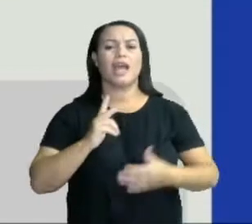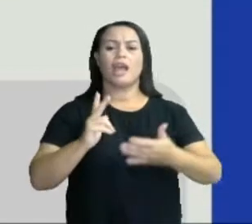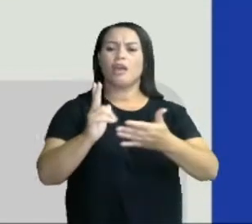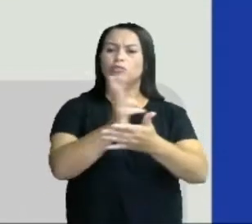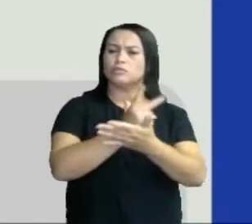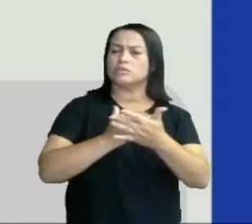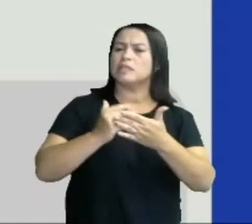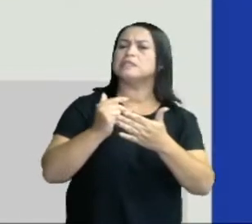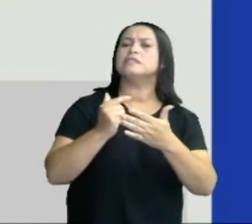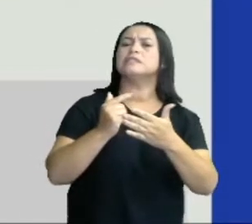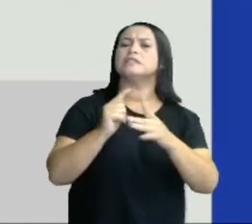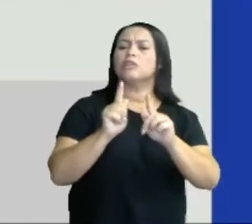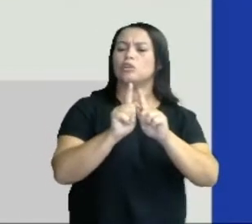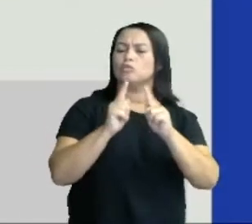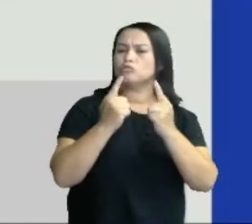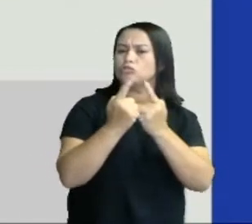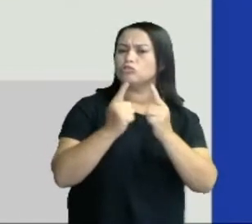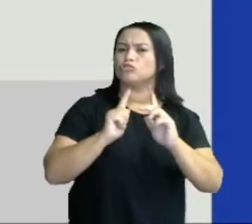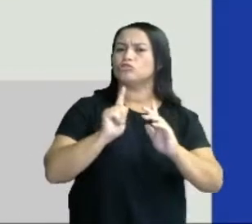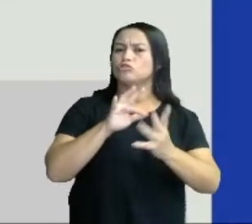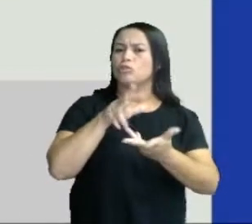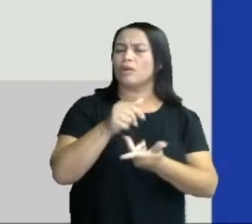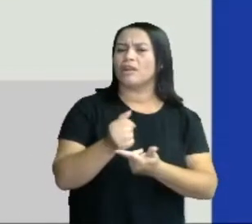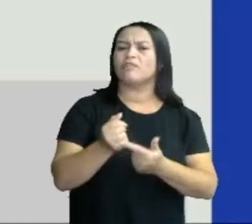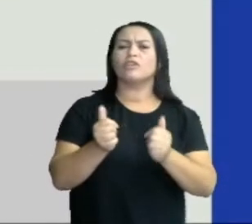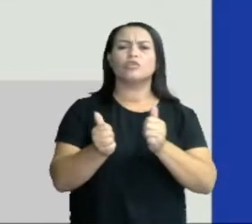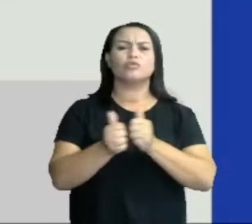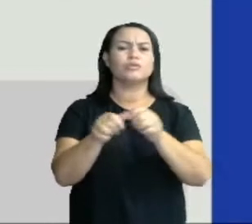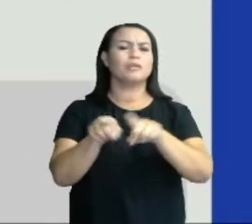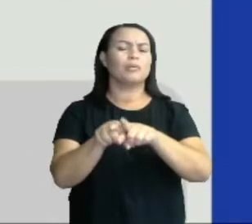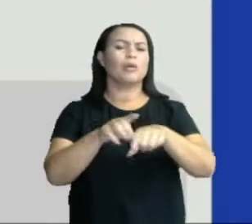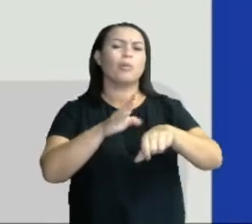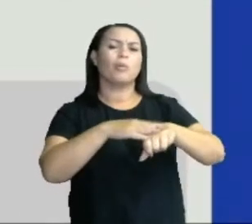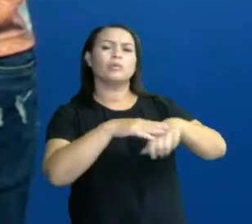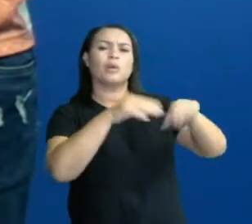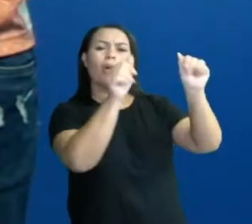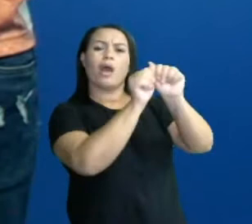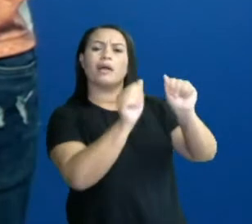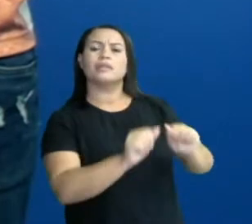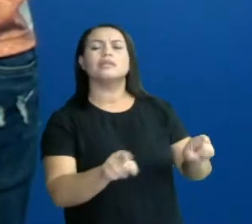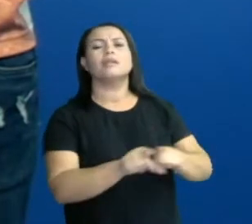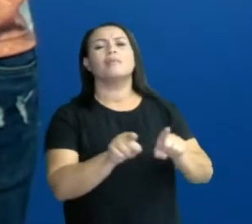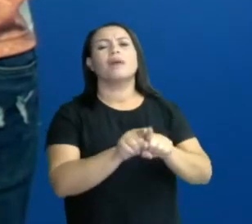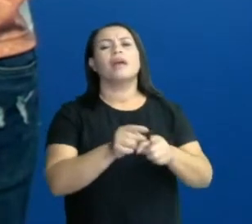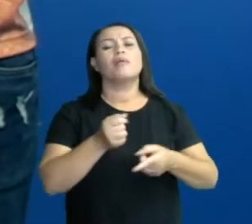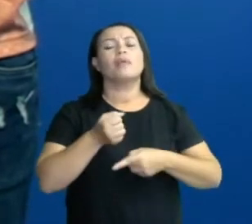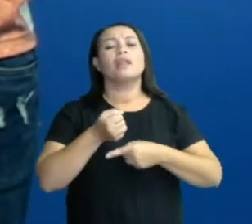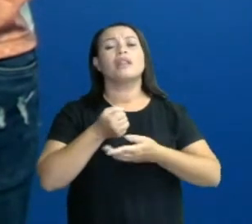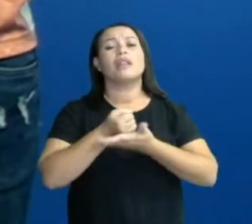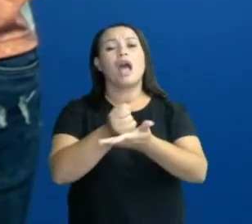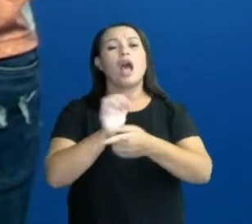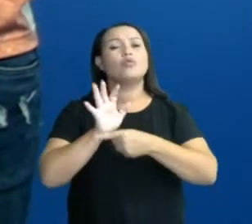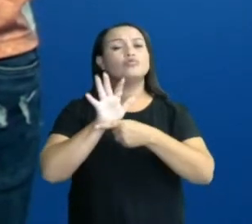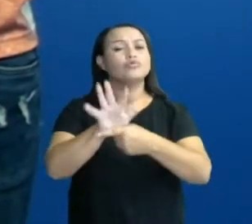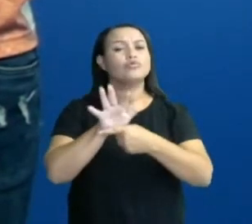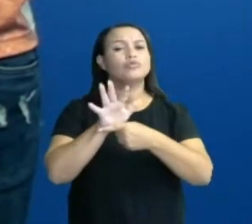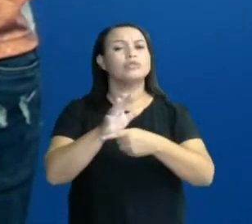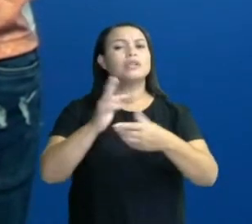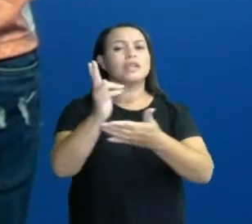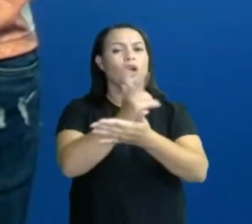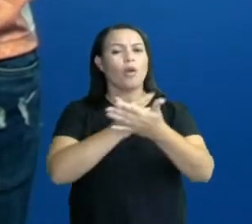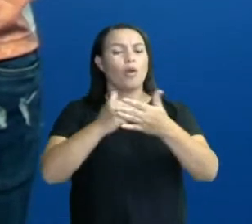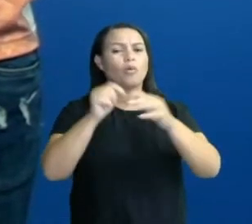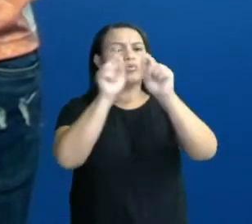vai caminhar juntamente com a produção artística também, e tudo isso favoreceu para que a cartografia se tornasse um ramo